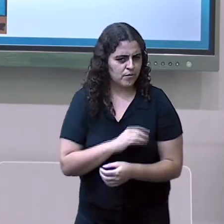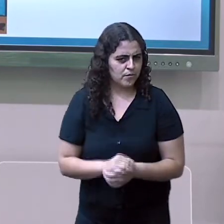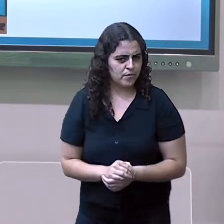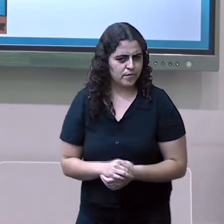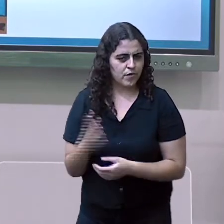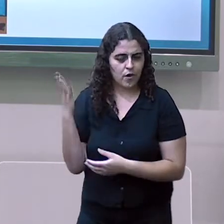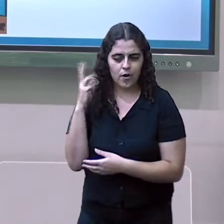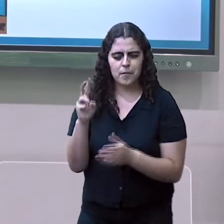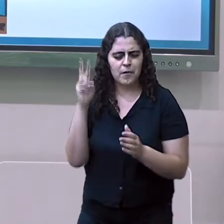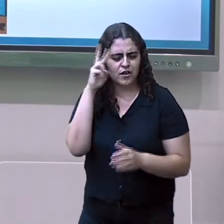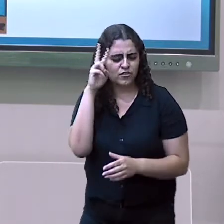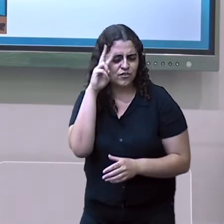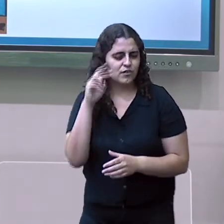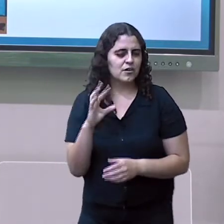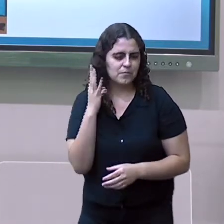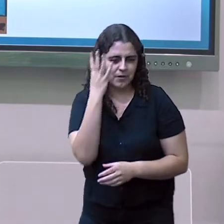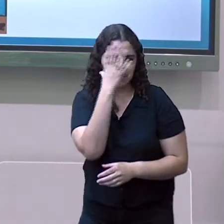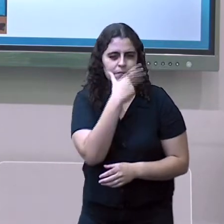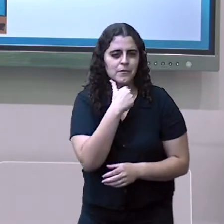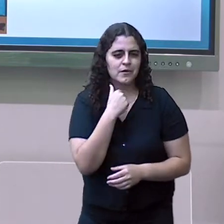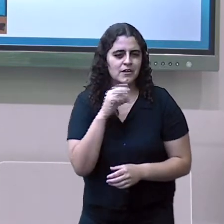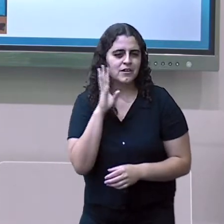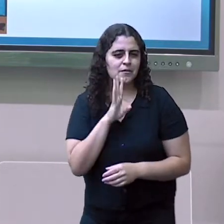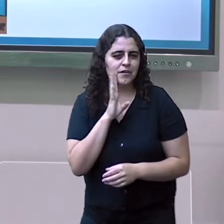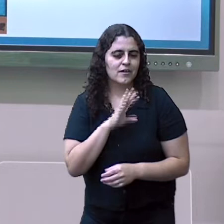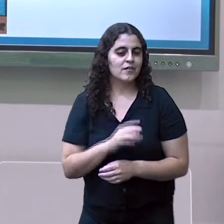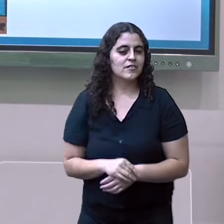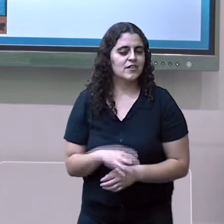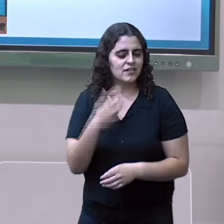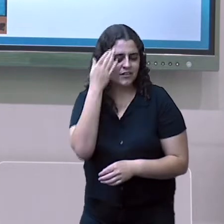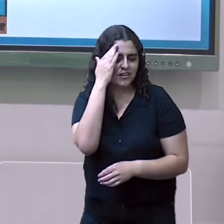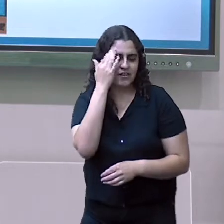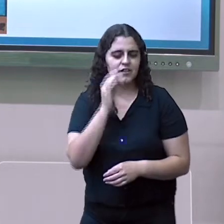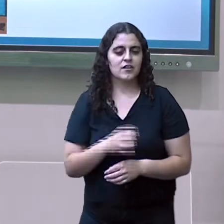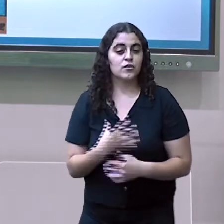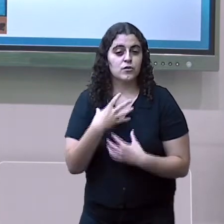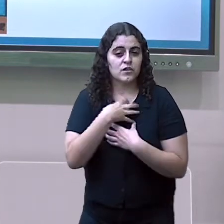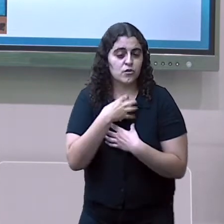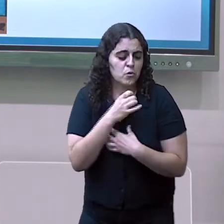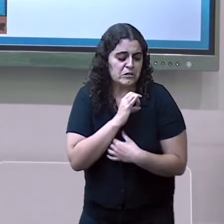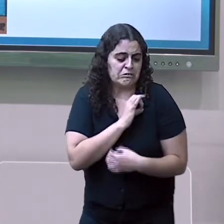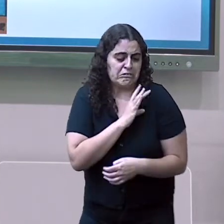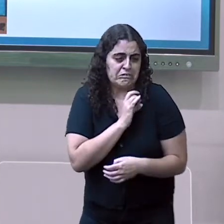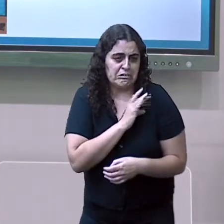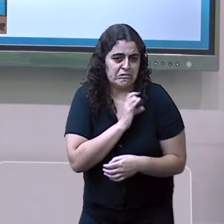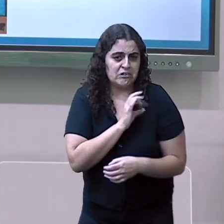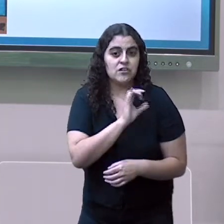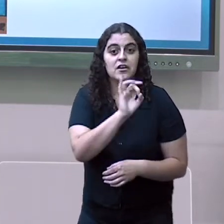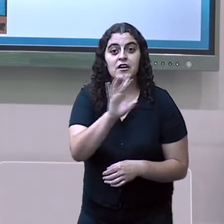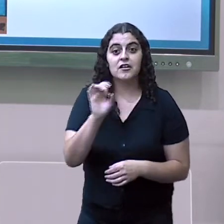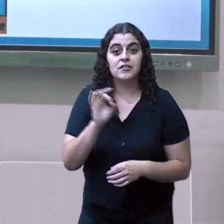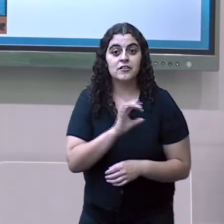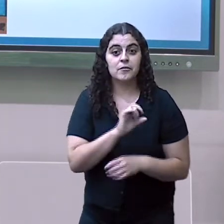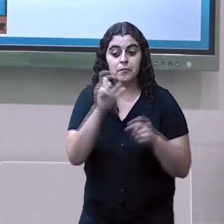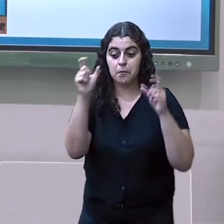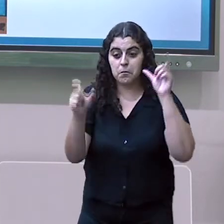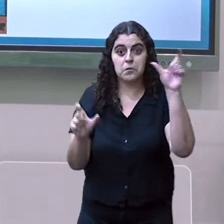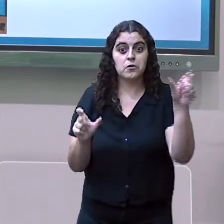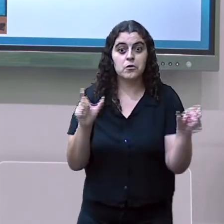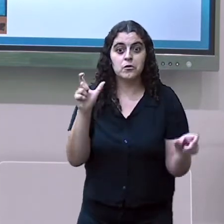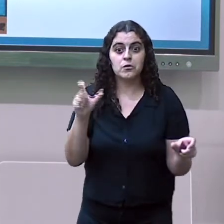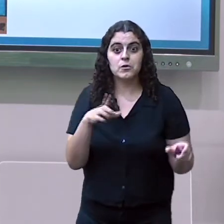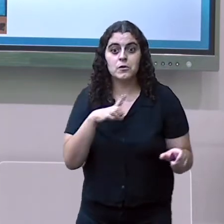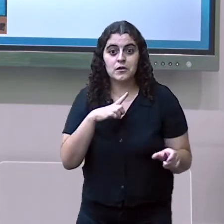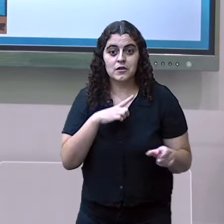Trouxe uma história para vocês entenderem que o medo é um sentimento que todos nós carregamos e